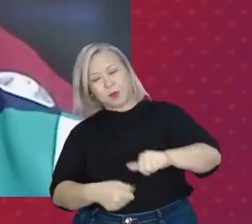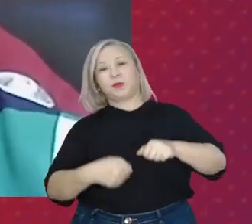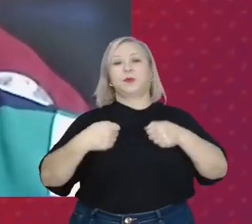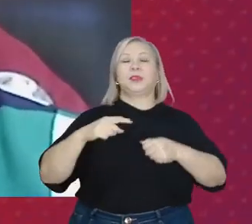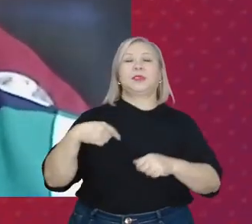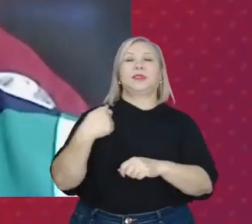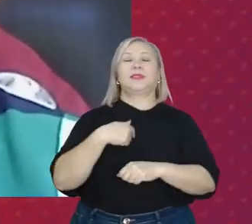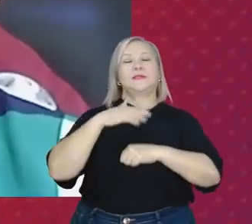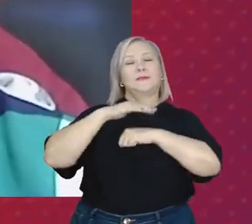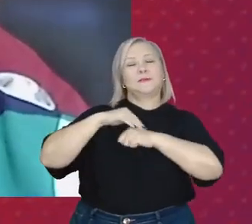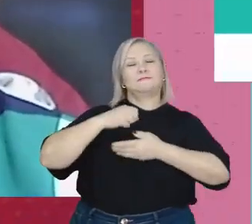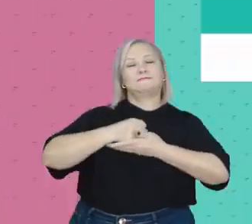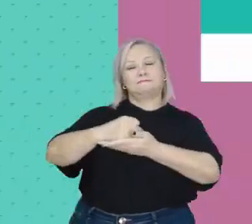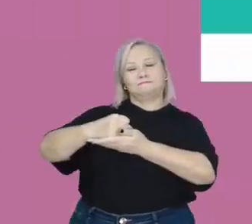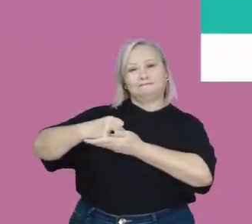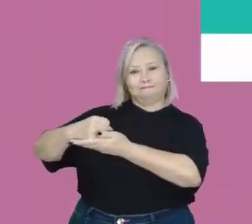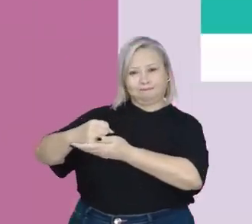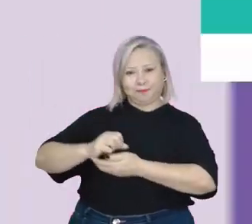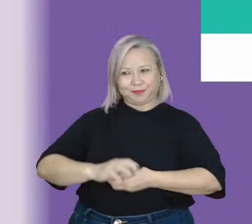nossa solidariedade.